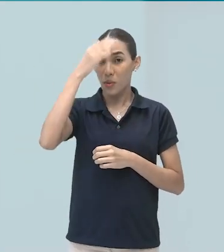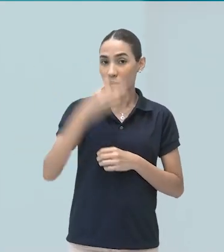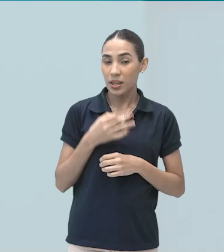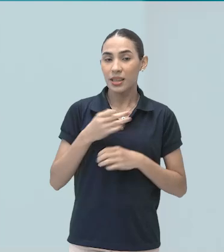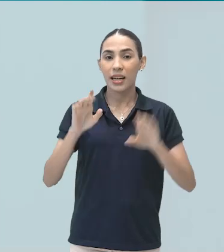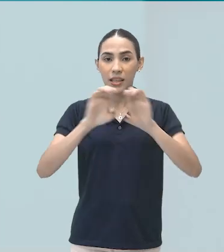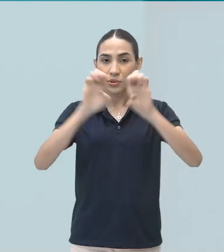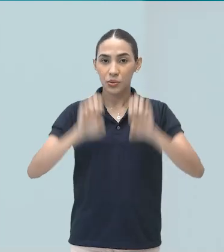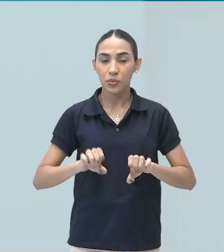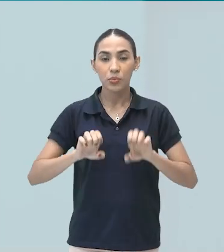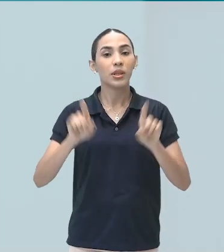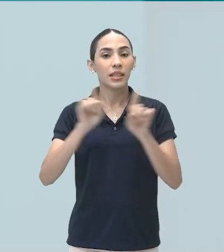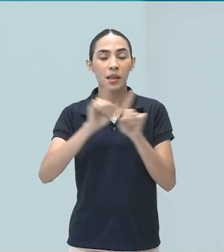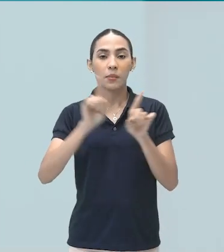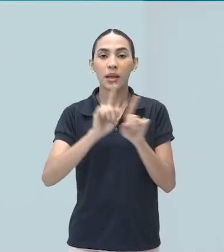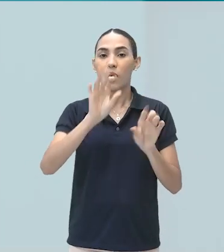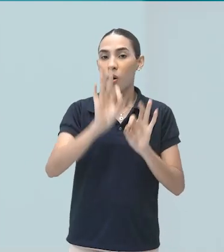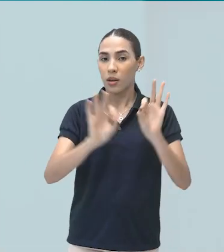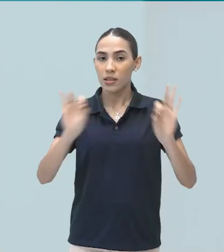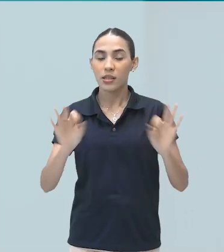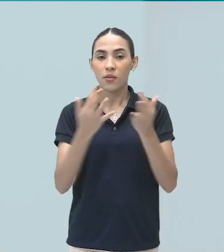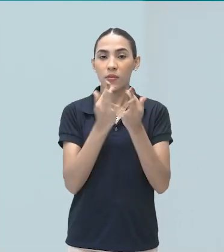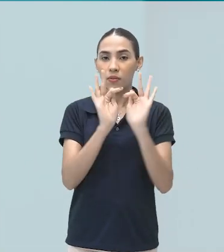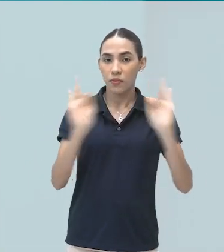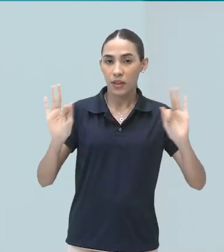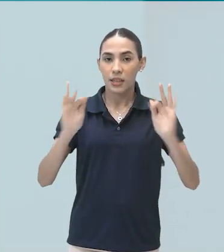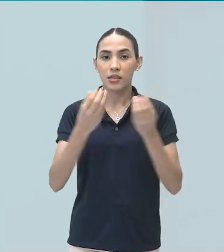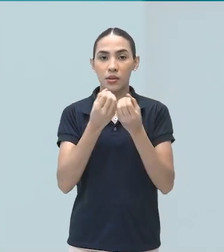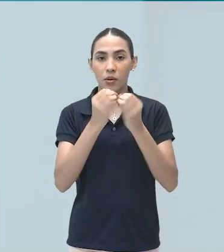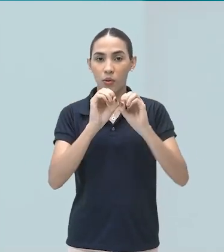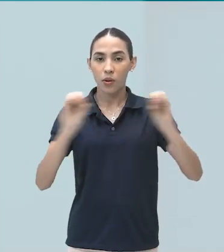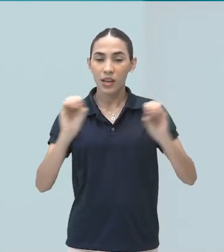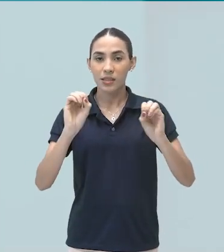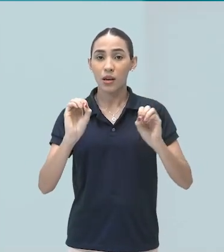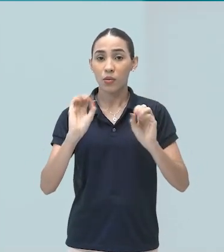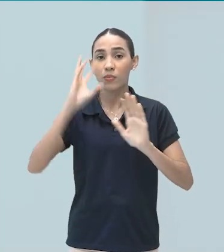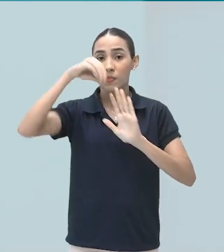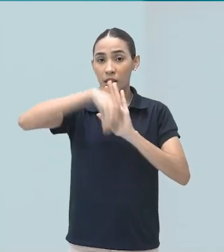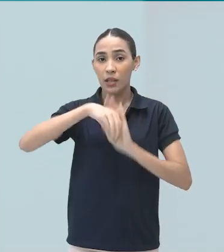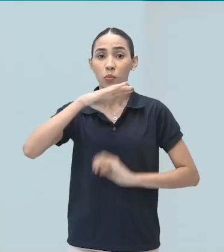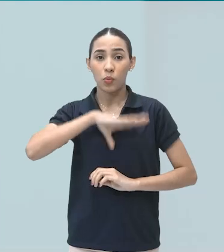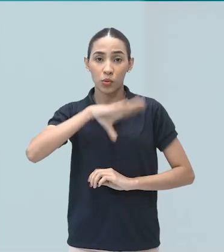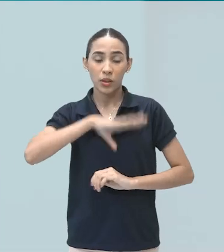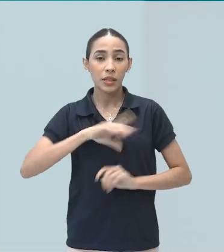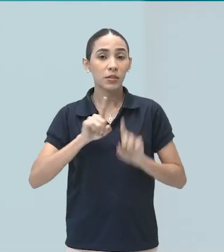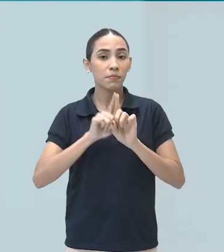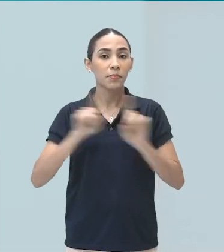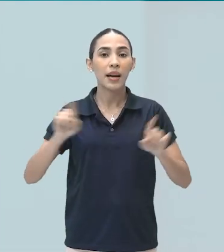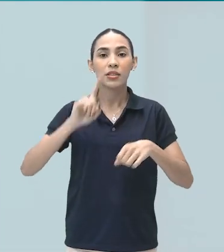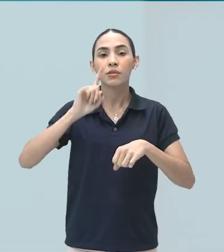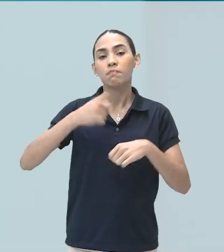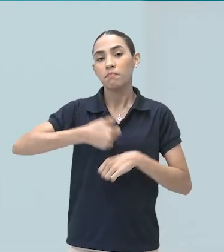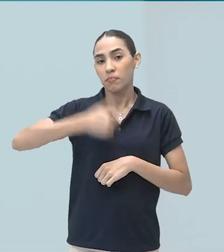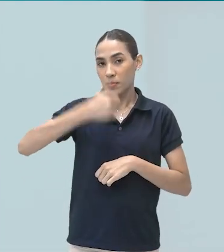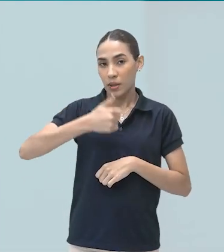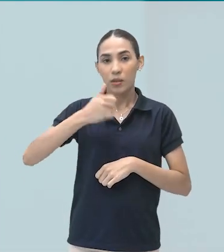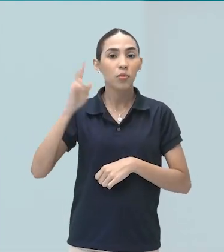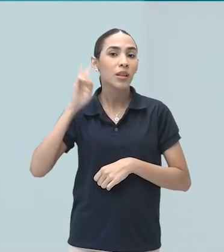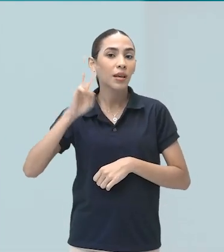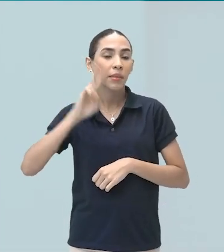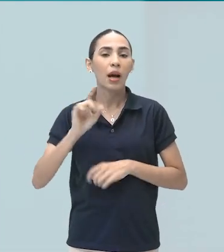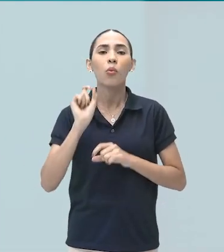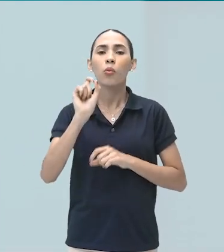da estrutura, da organização das frases, orações na nossa língua. Então, vamos primeiro relembrar o que é uma